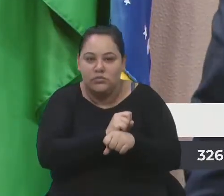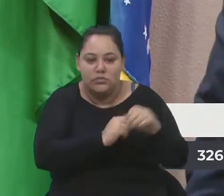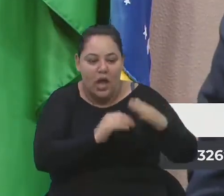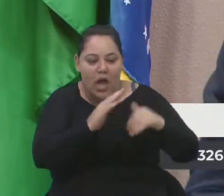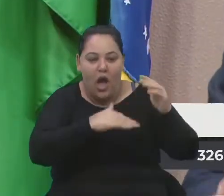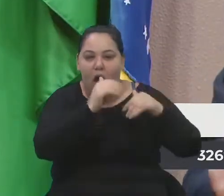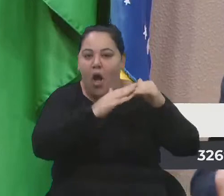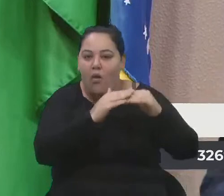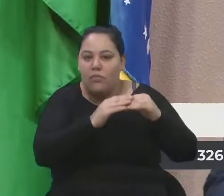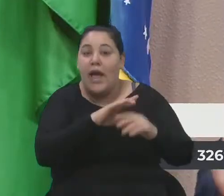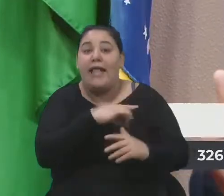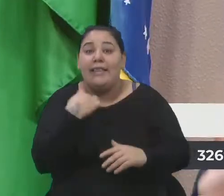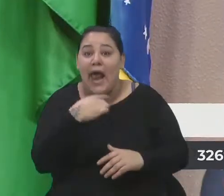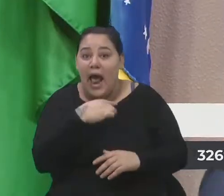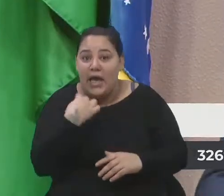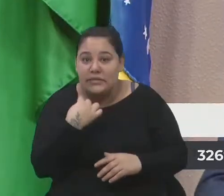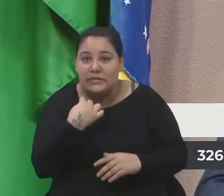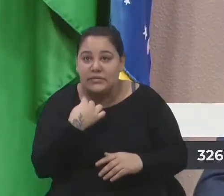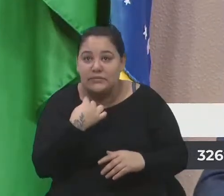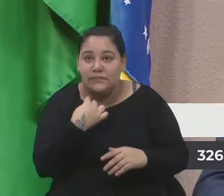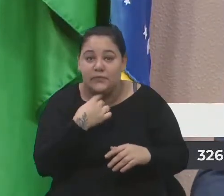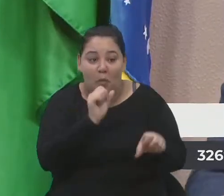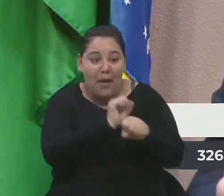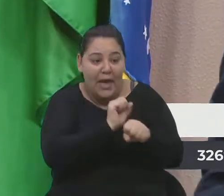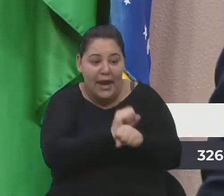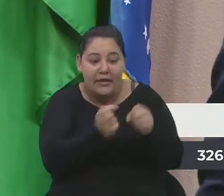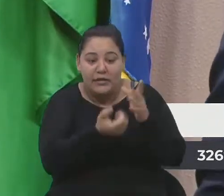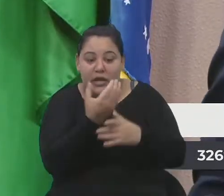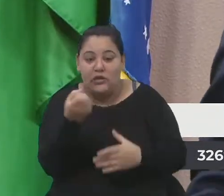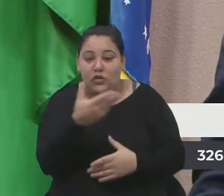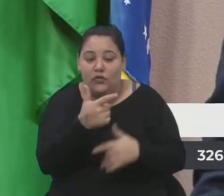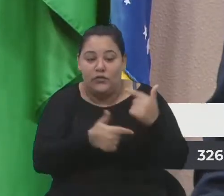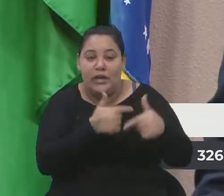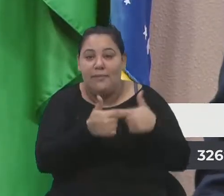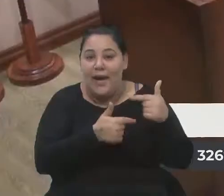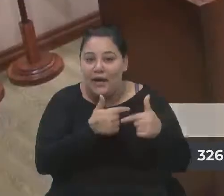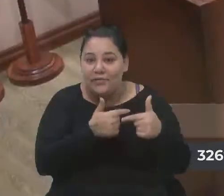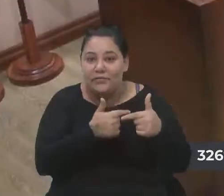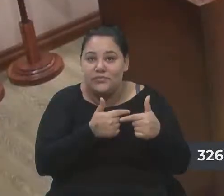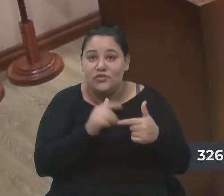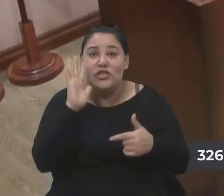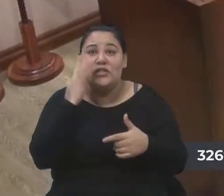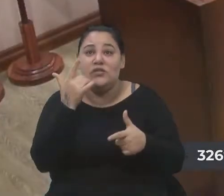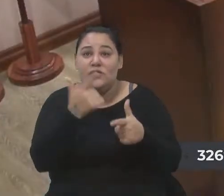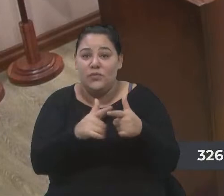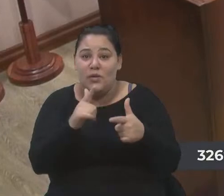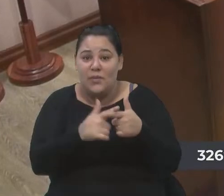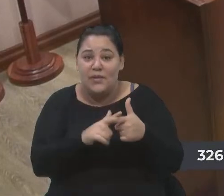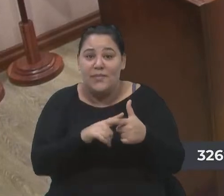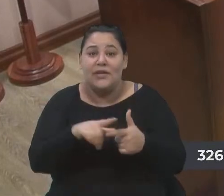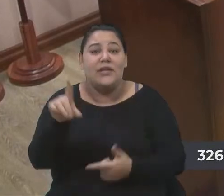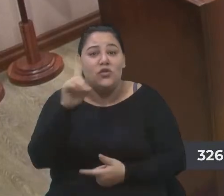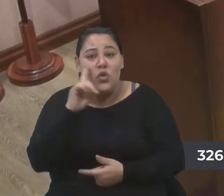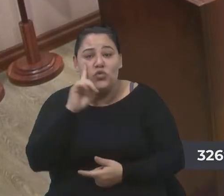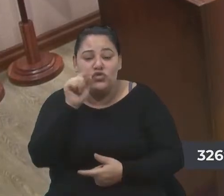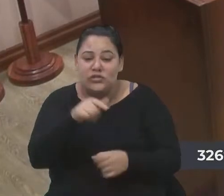ficam barrados de criar novos empregos, eles ficam barrados de resolver um problema crônico da nossa